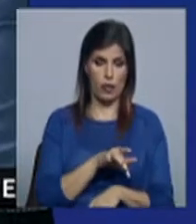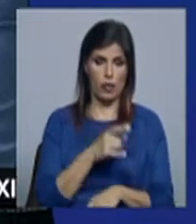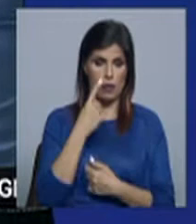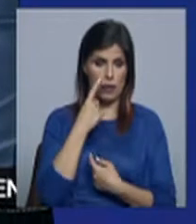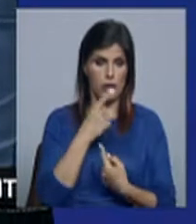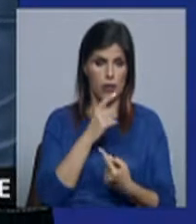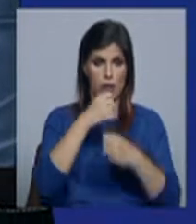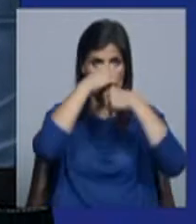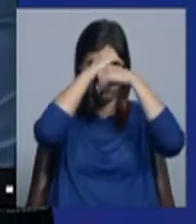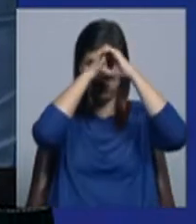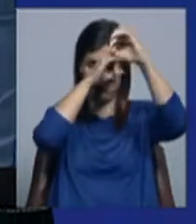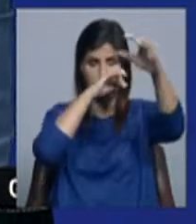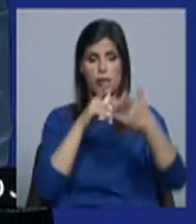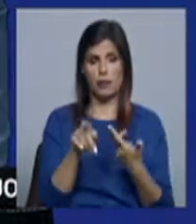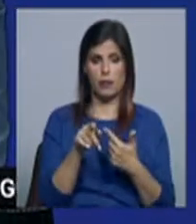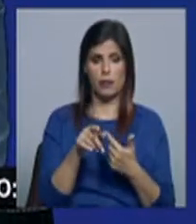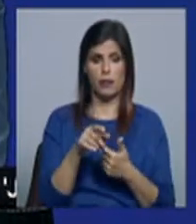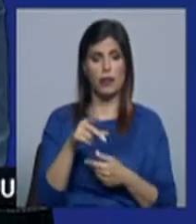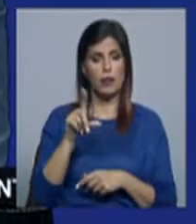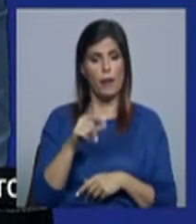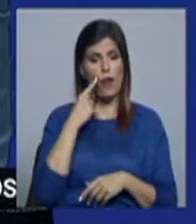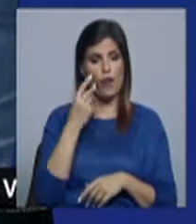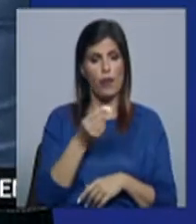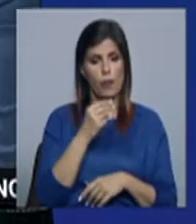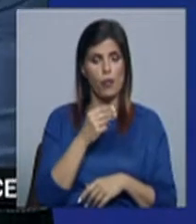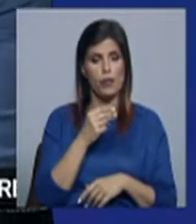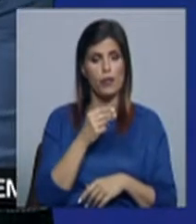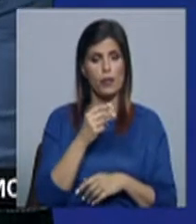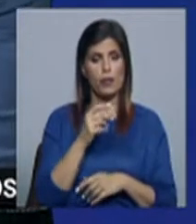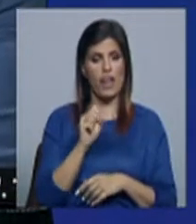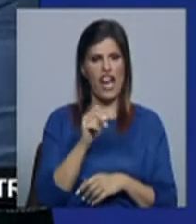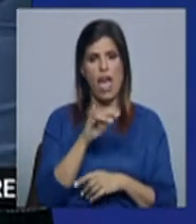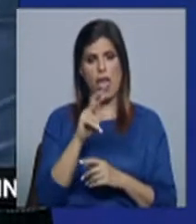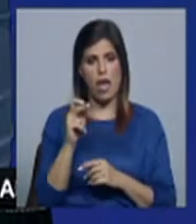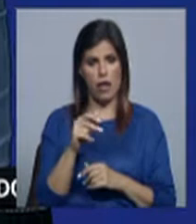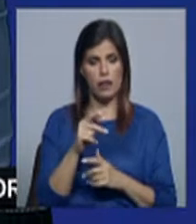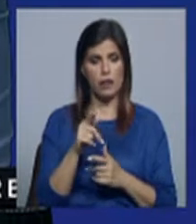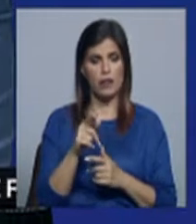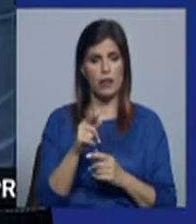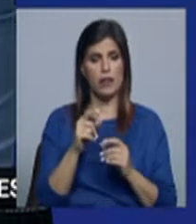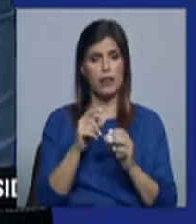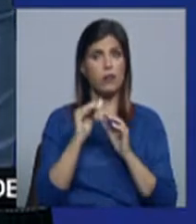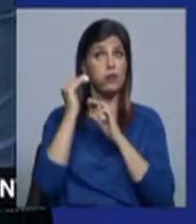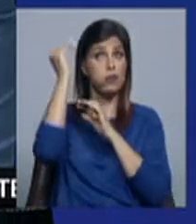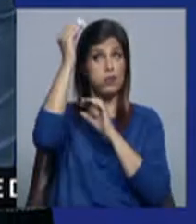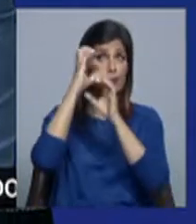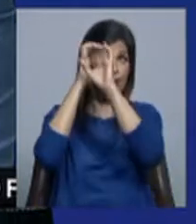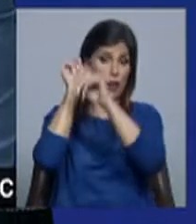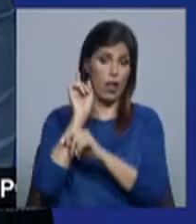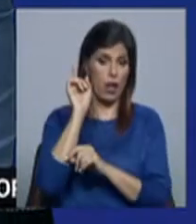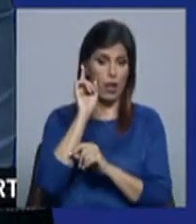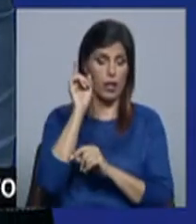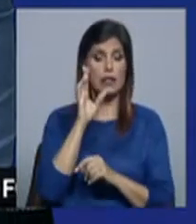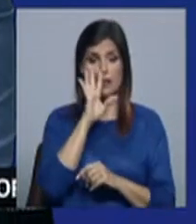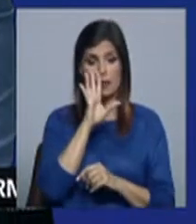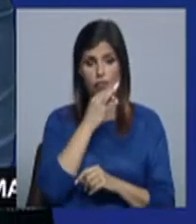de telescópios terrestres, também o famoso telescópio espacial Gaia. E quem nos segue aqui na Última Fronteira sabe que sempre que falamos do